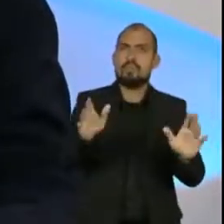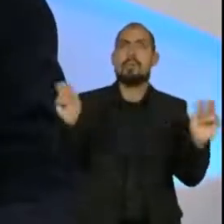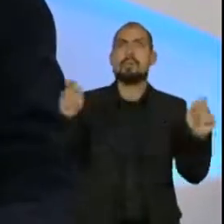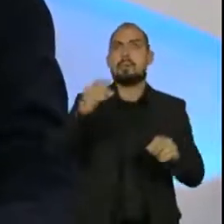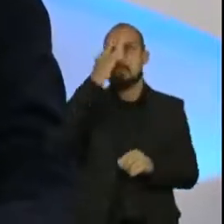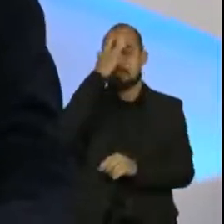população